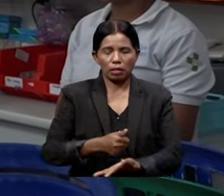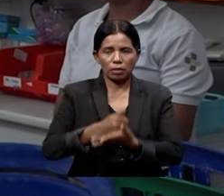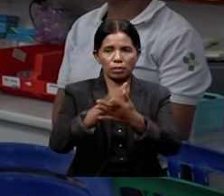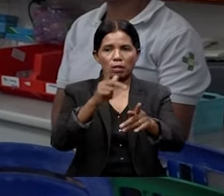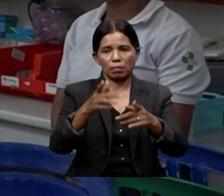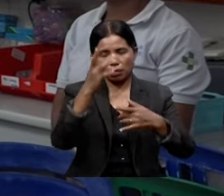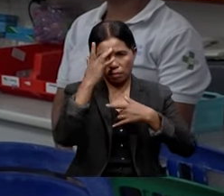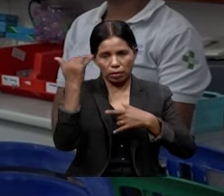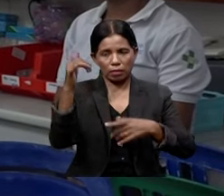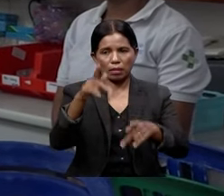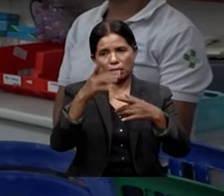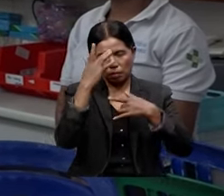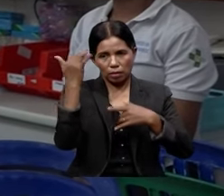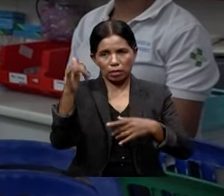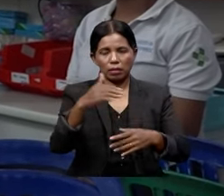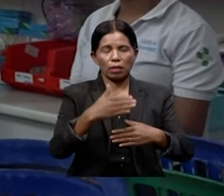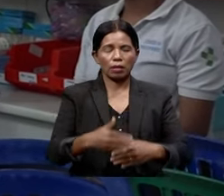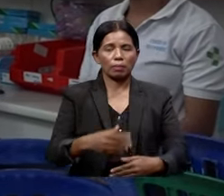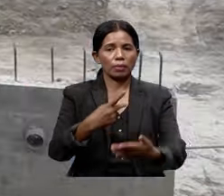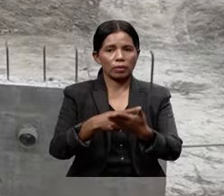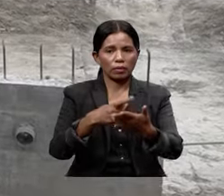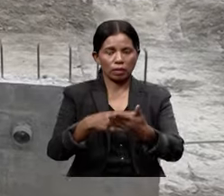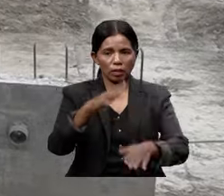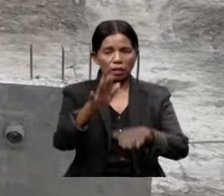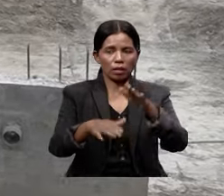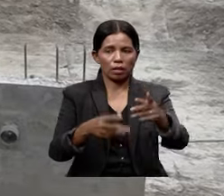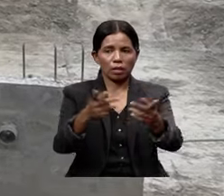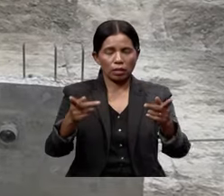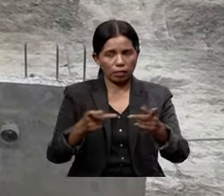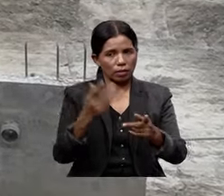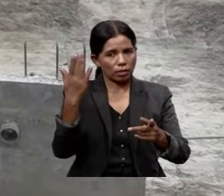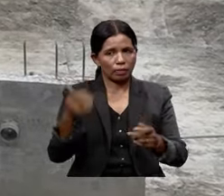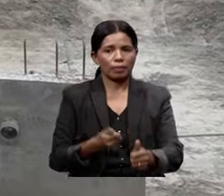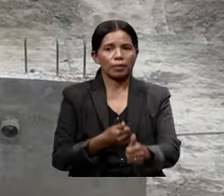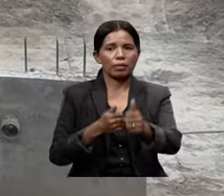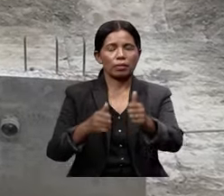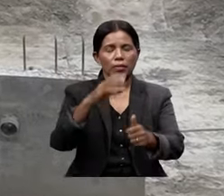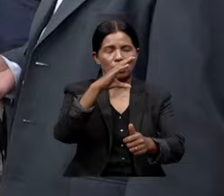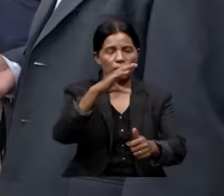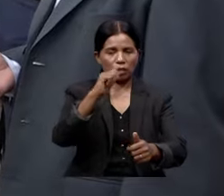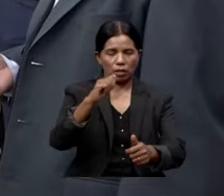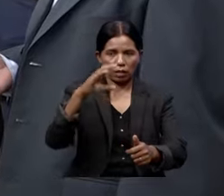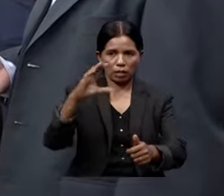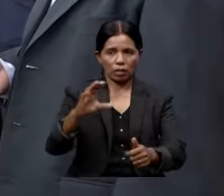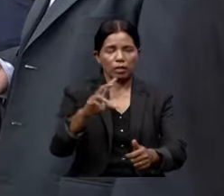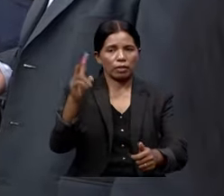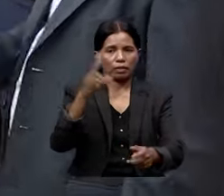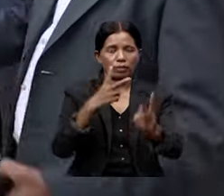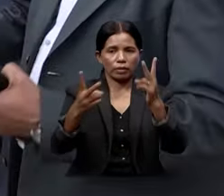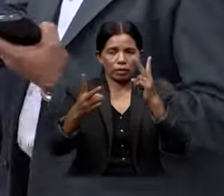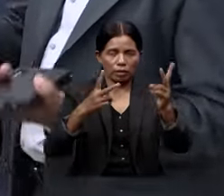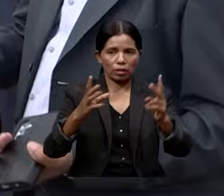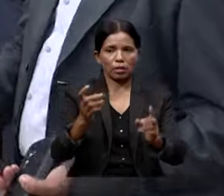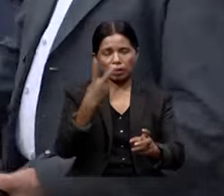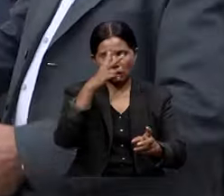pessoal de saúde para paciente Sira, no projeto Siranebe Lauhela e a Fatin Refere. Ter Comissário da Comissão Anticorrupção, visita surpresa, né? A